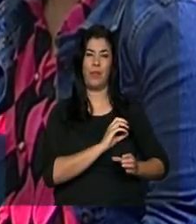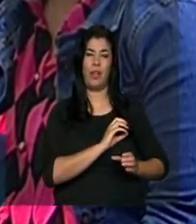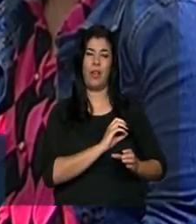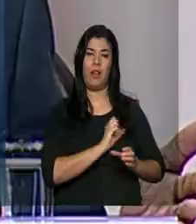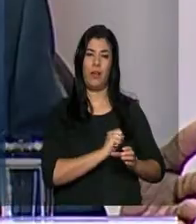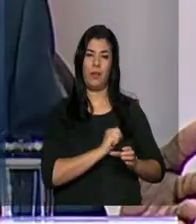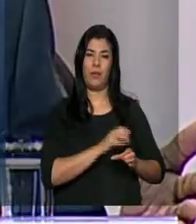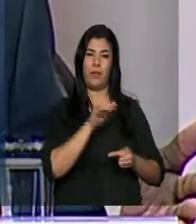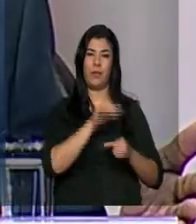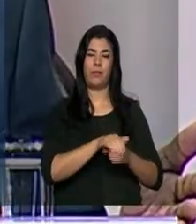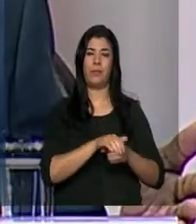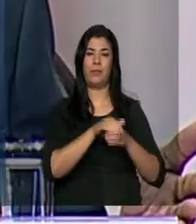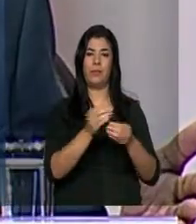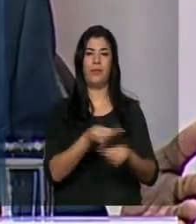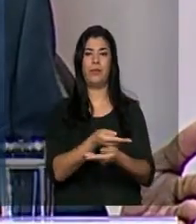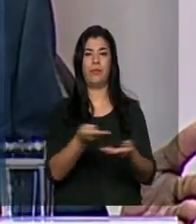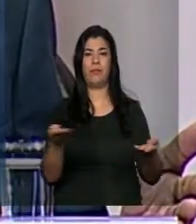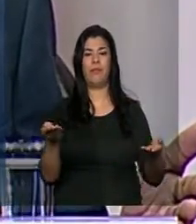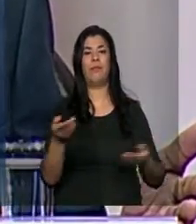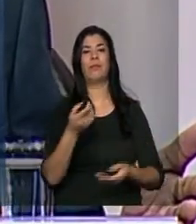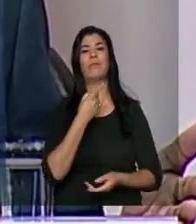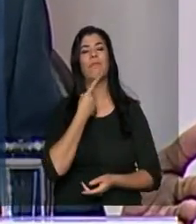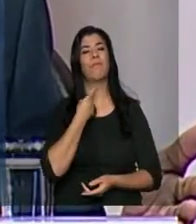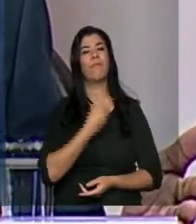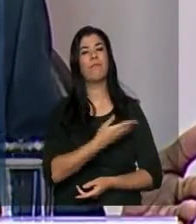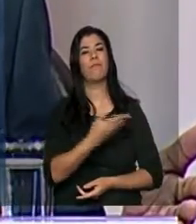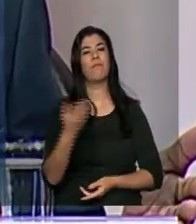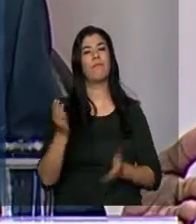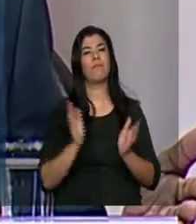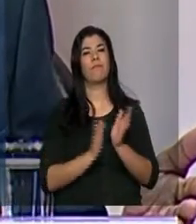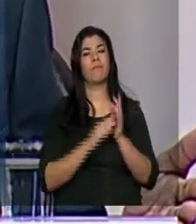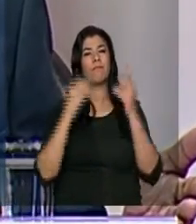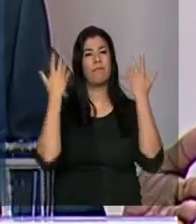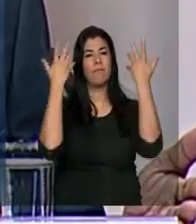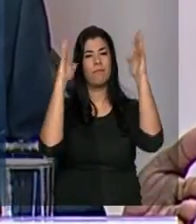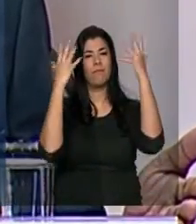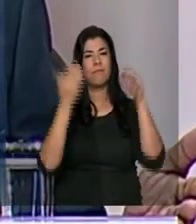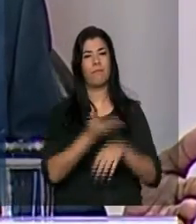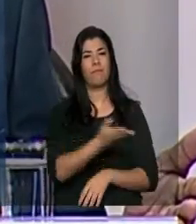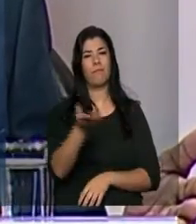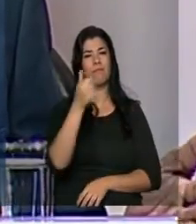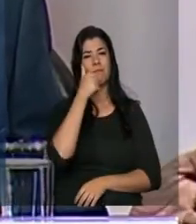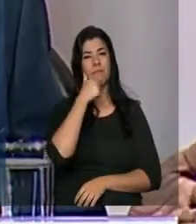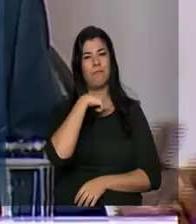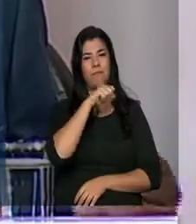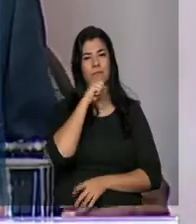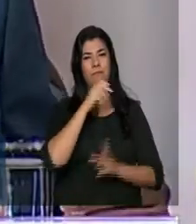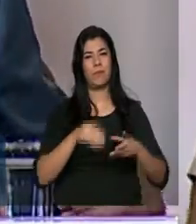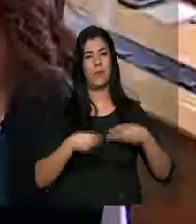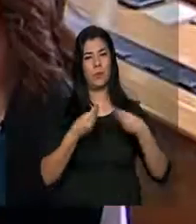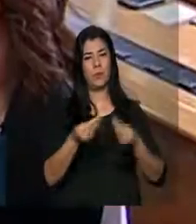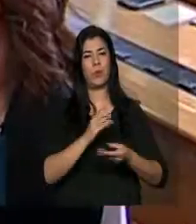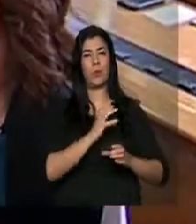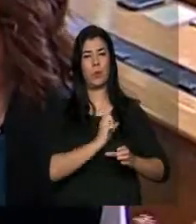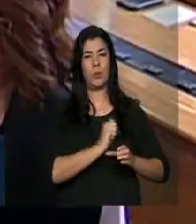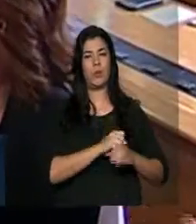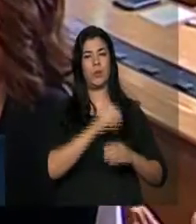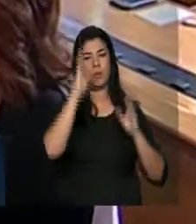fala cumprimentando, desejando uma salva de palma a todas as mães doadoras do Brasil. Obrigado.